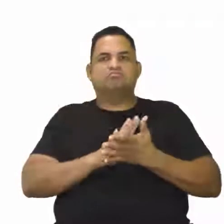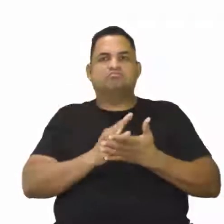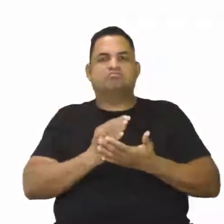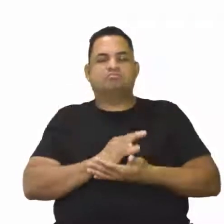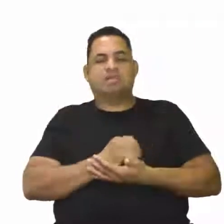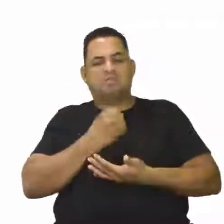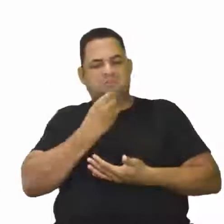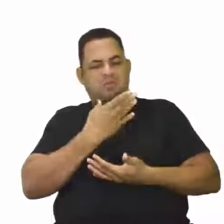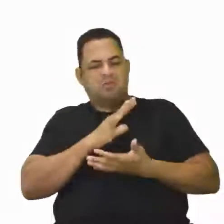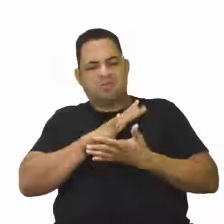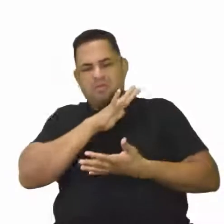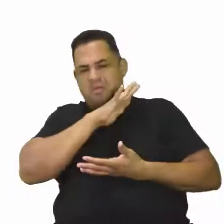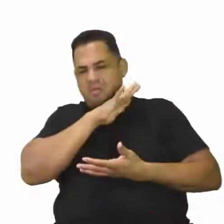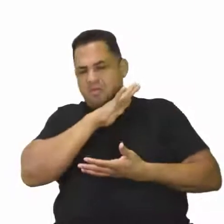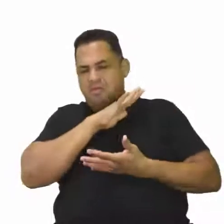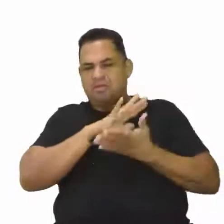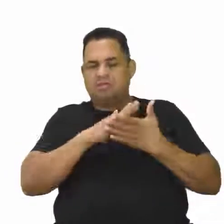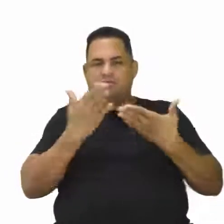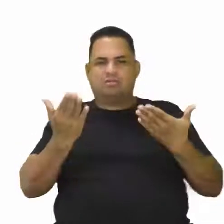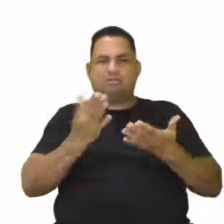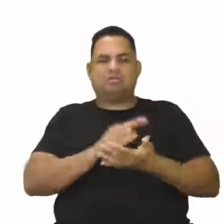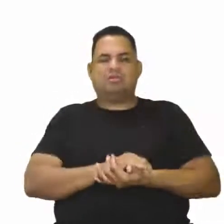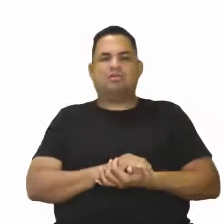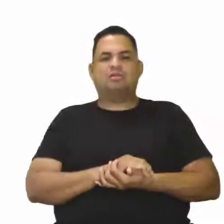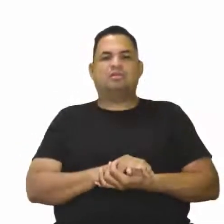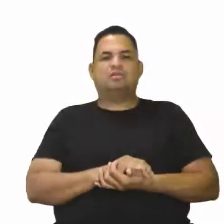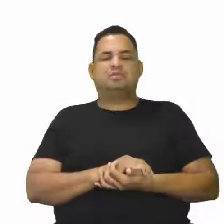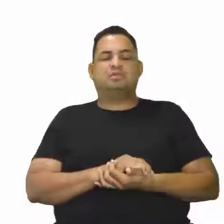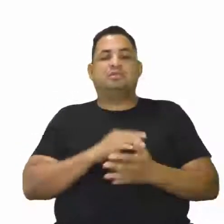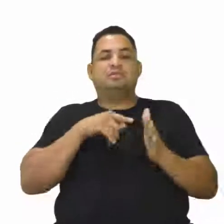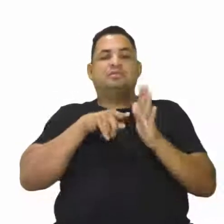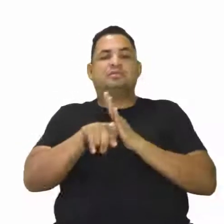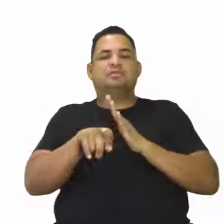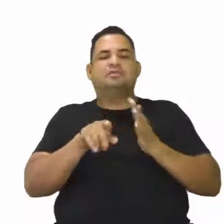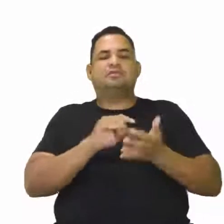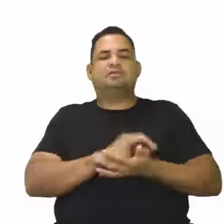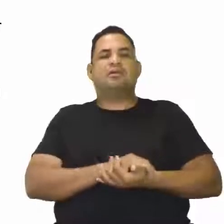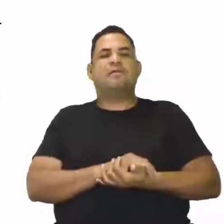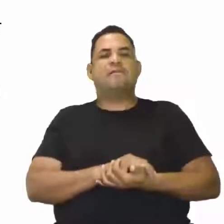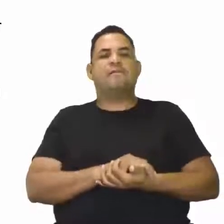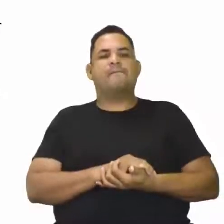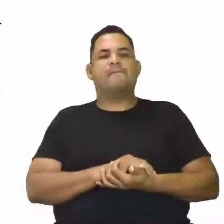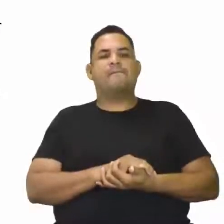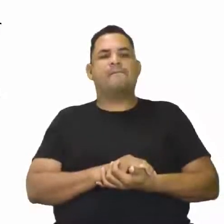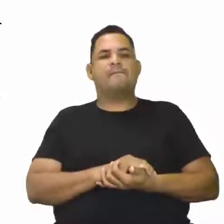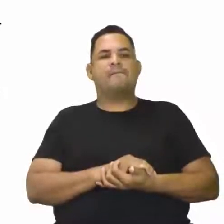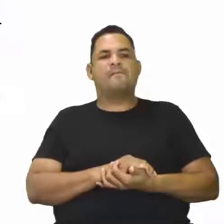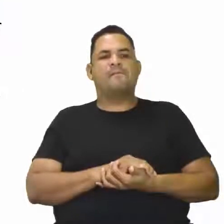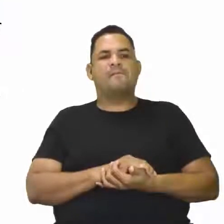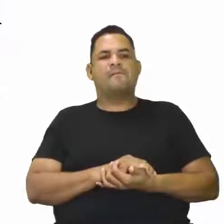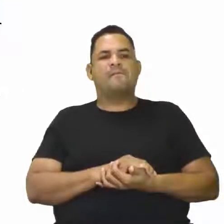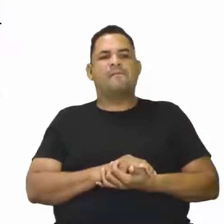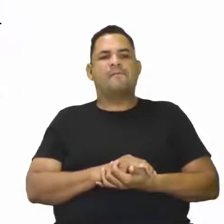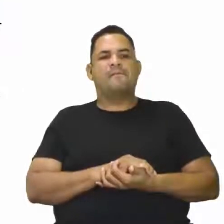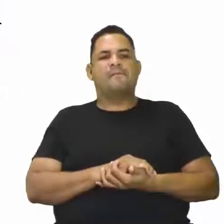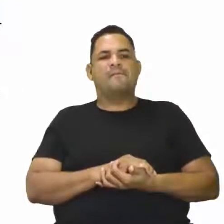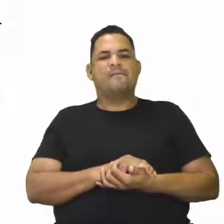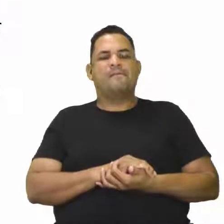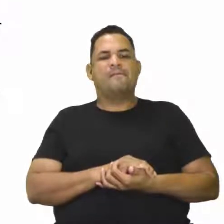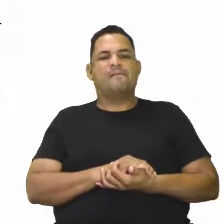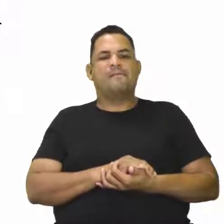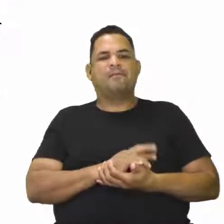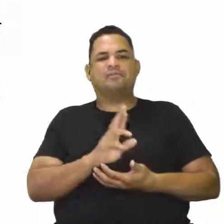bom agouro, né? Como se era falado antigamente. E a pergunta é, de novo, lá na pergunta. Eita.